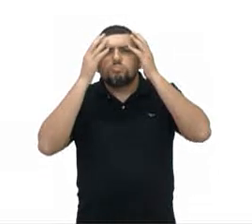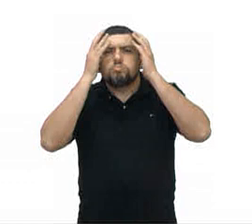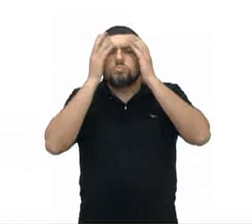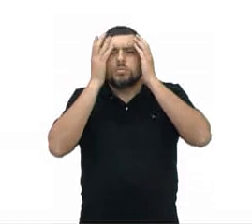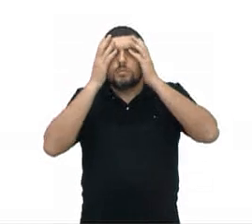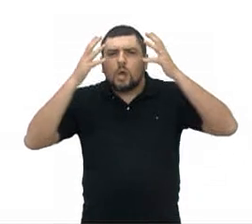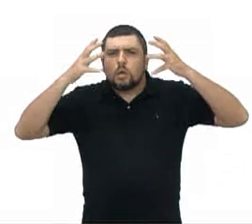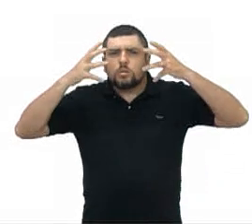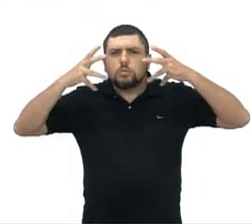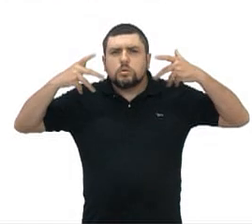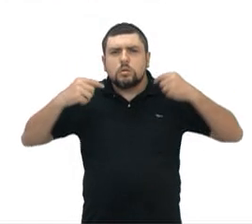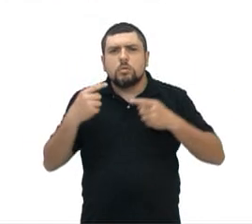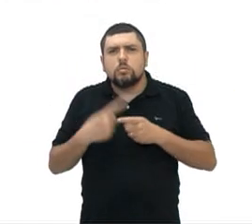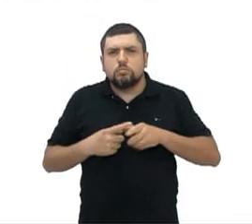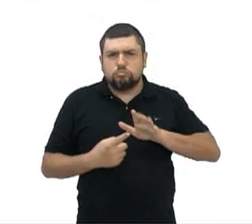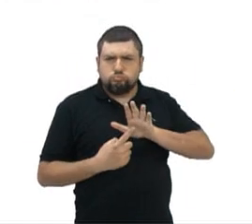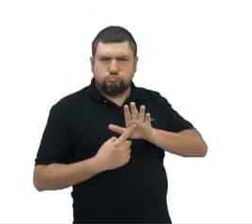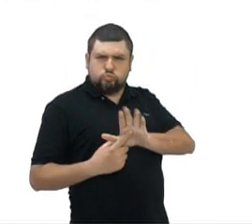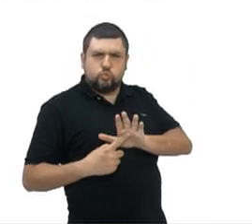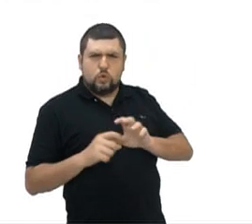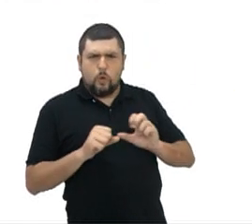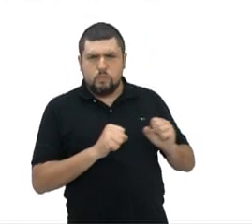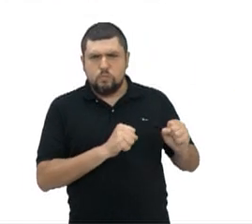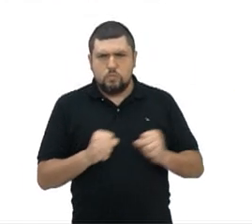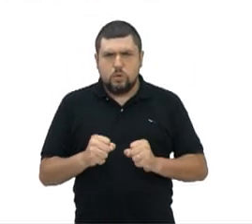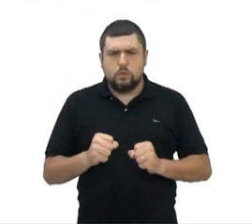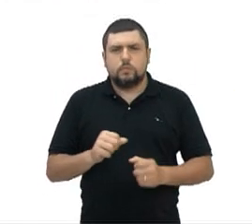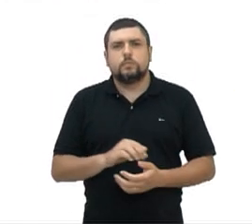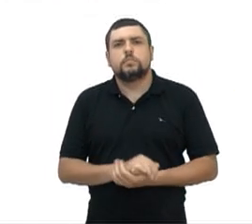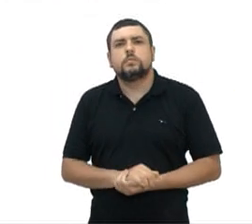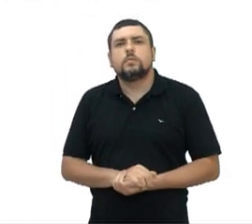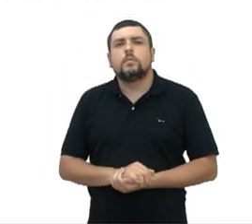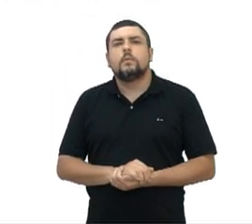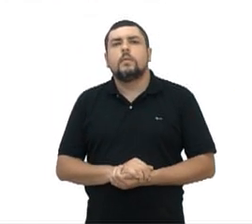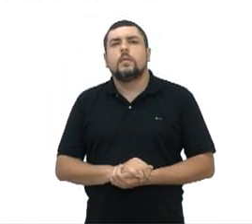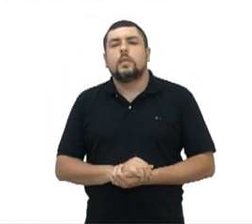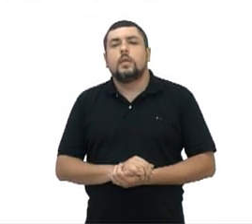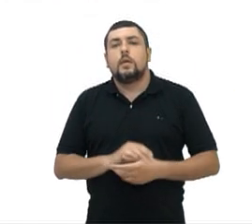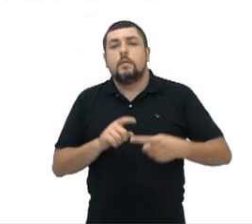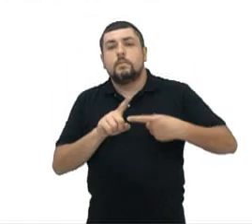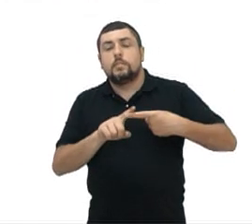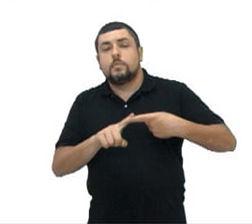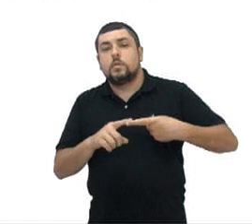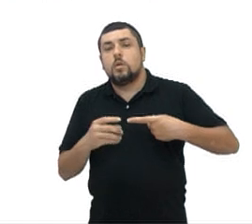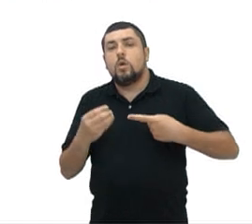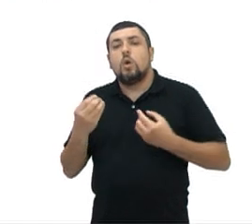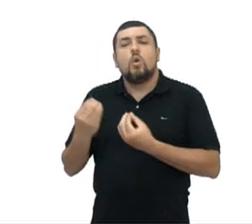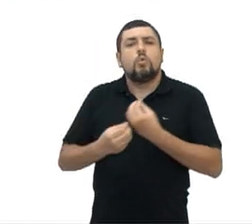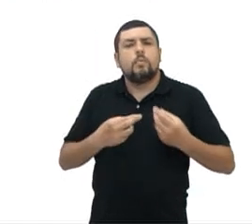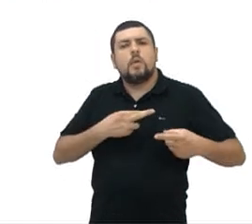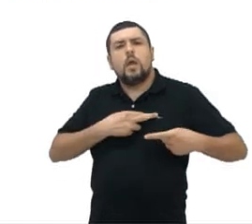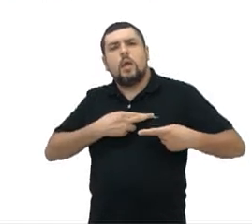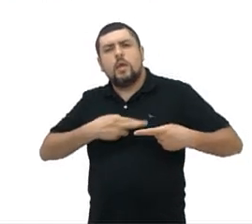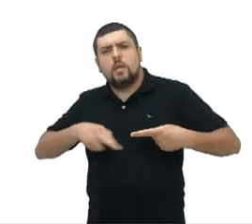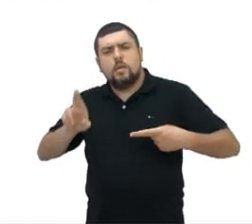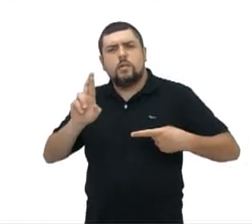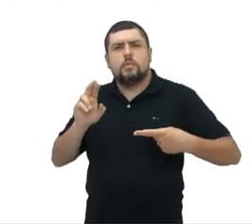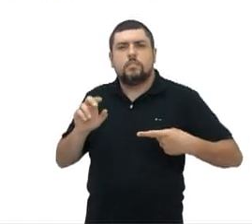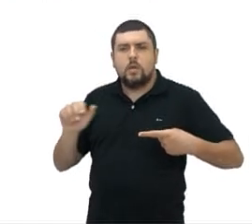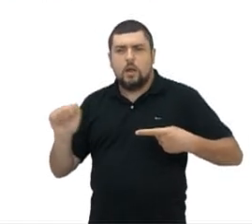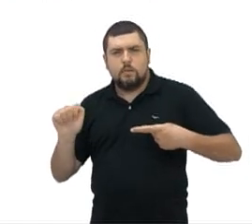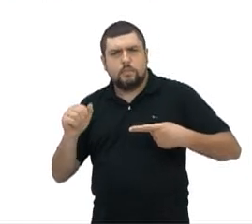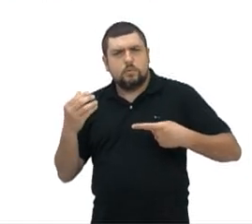do ataque feroz. Duas atividades, como era a religião do reino de Cush, sobre o deus Apedemec, por que ele era